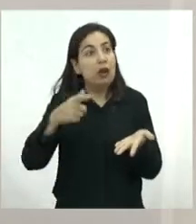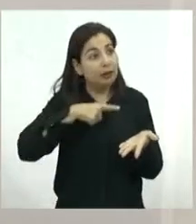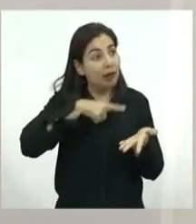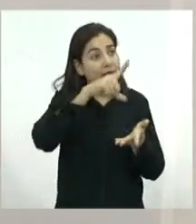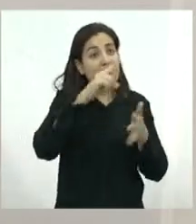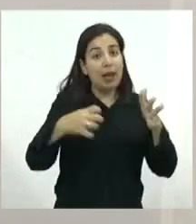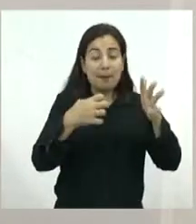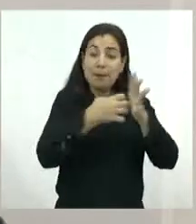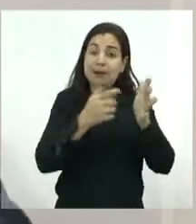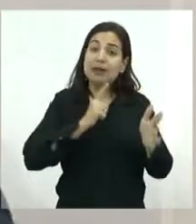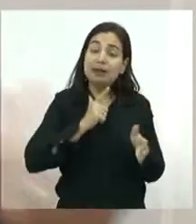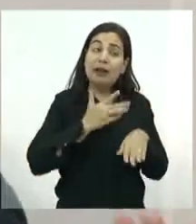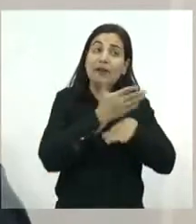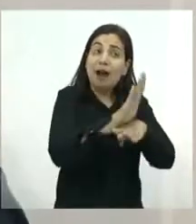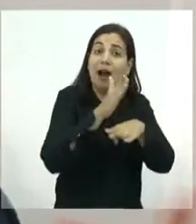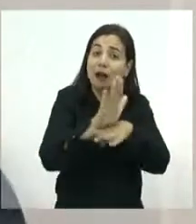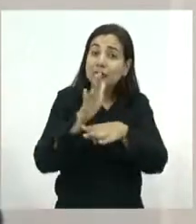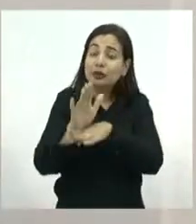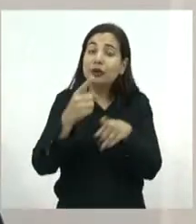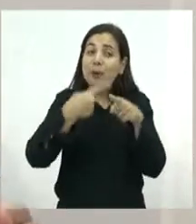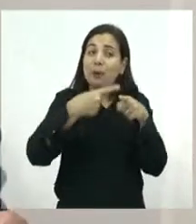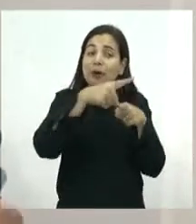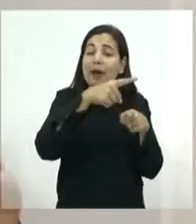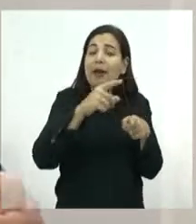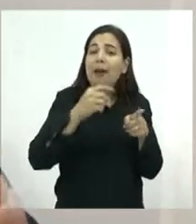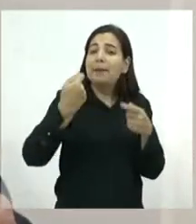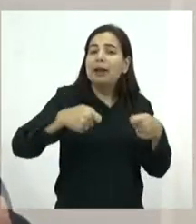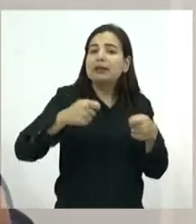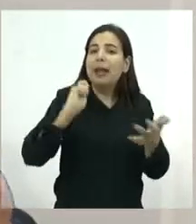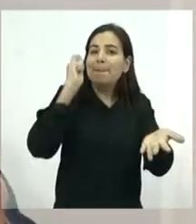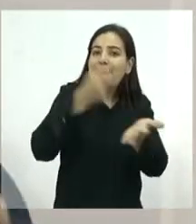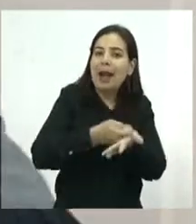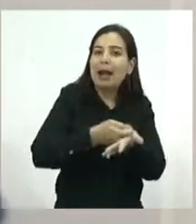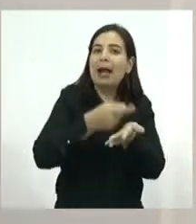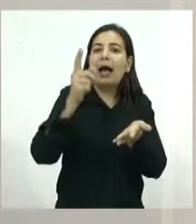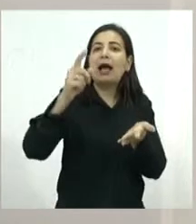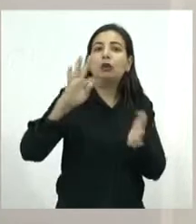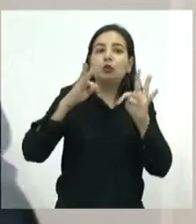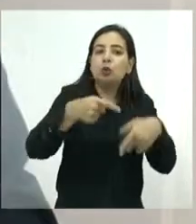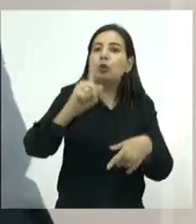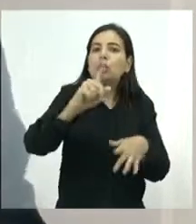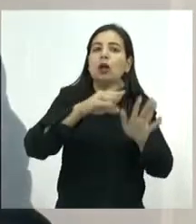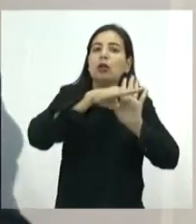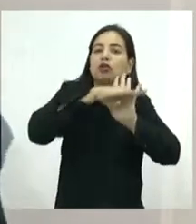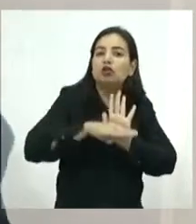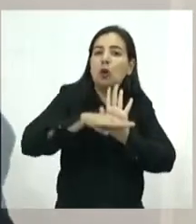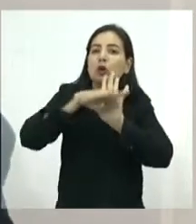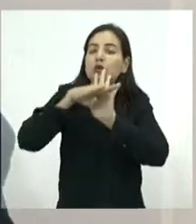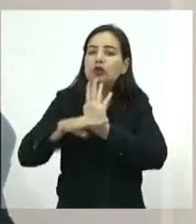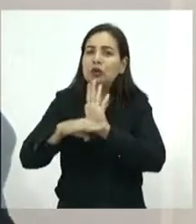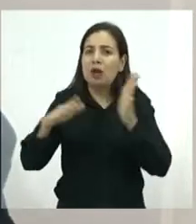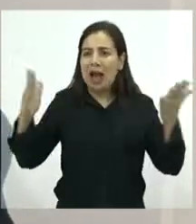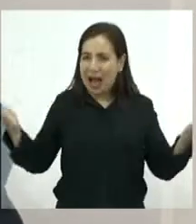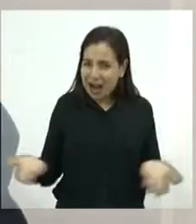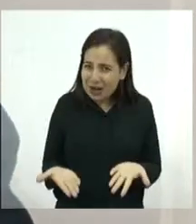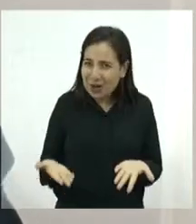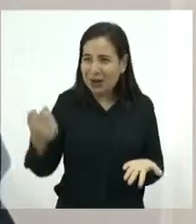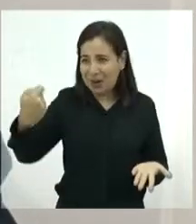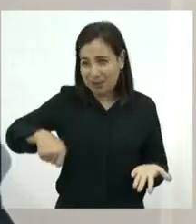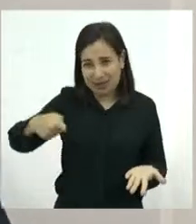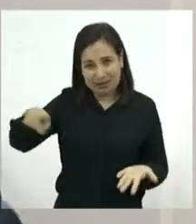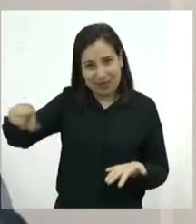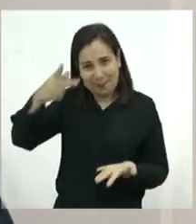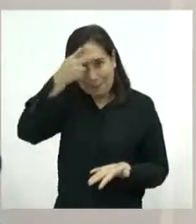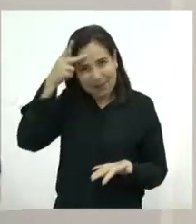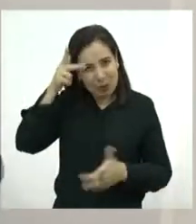com incentivos fiscais, o trabalhador não se beneficiou disso do governo e agora o trabalhador vai ter que pagar essa conta que foi, de